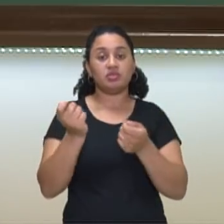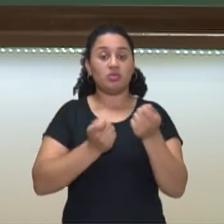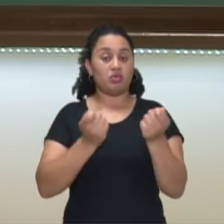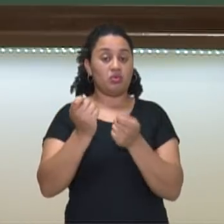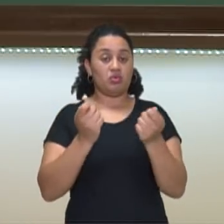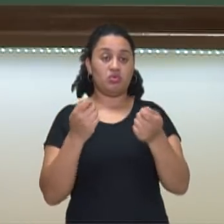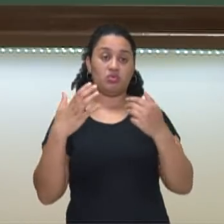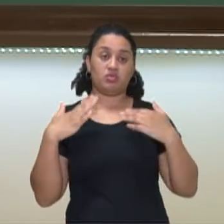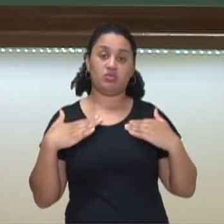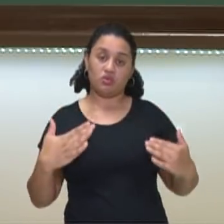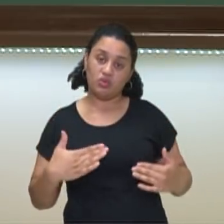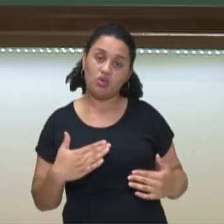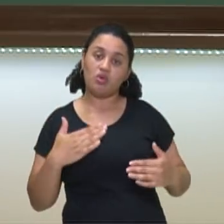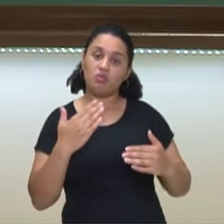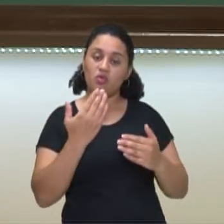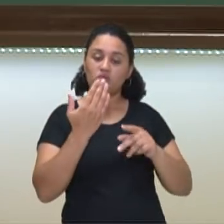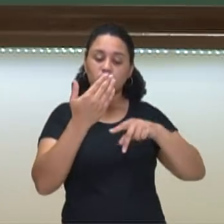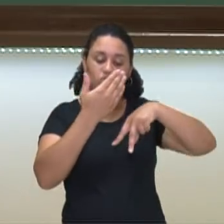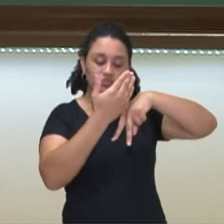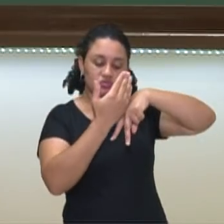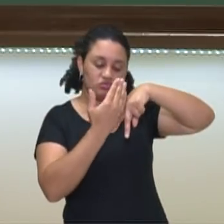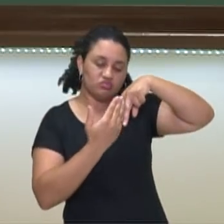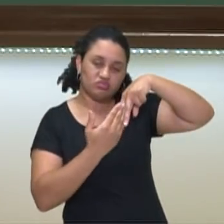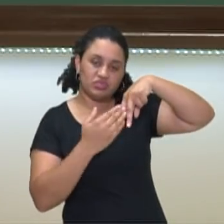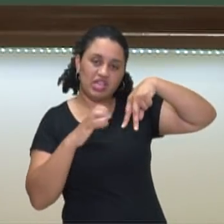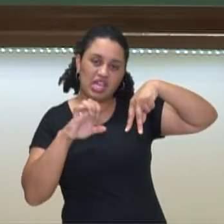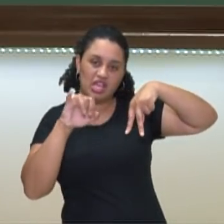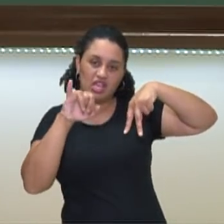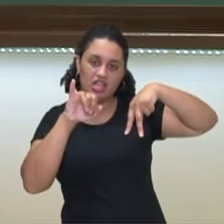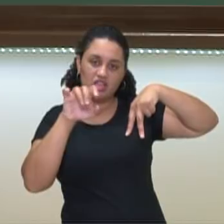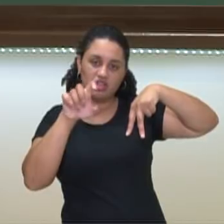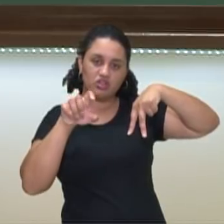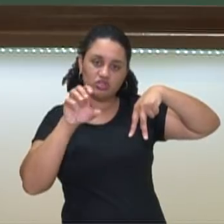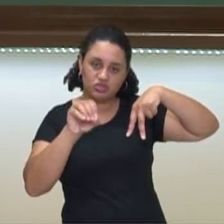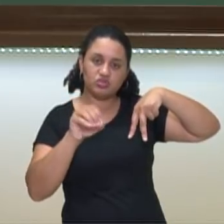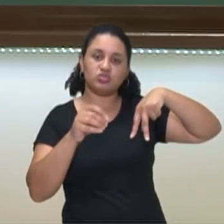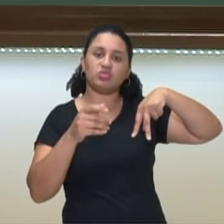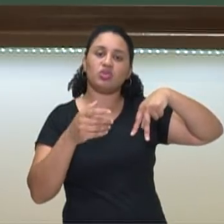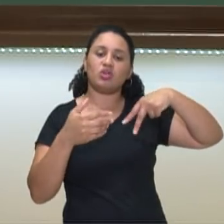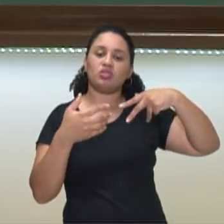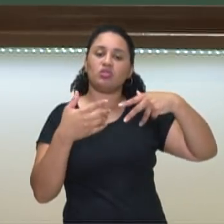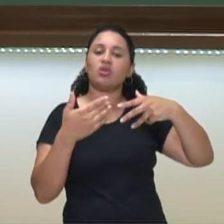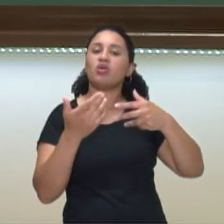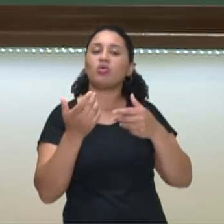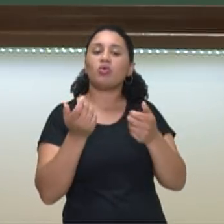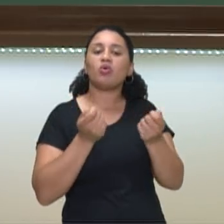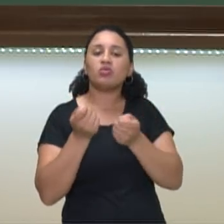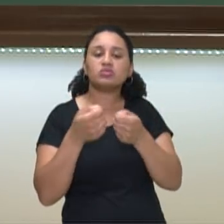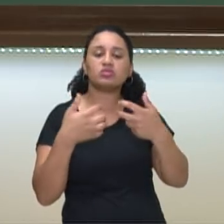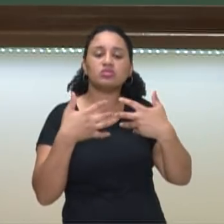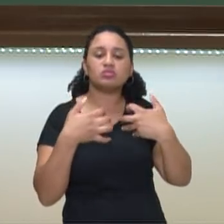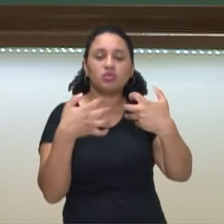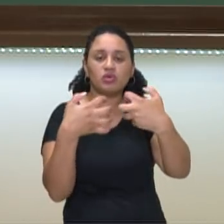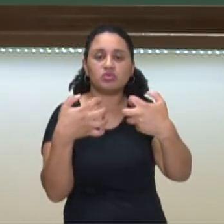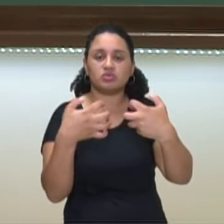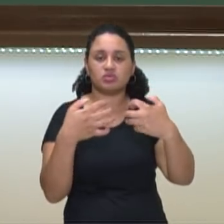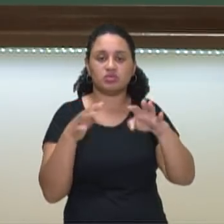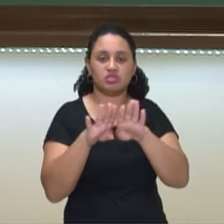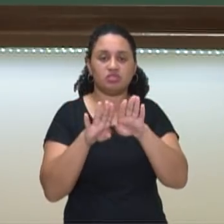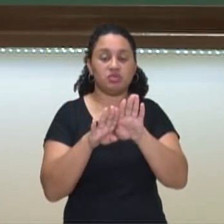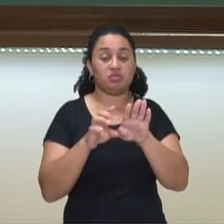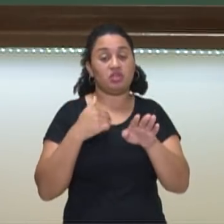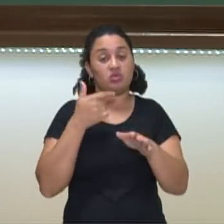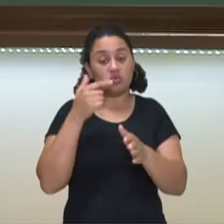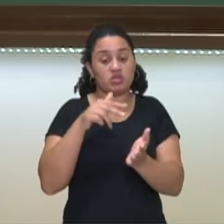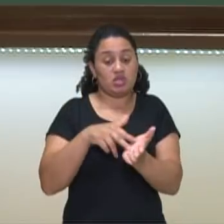meu corpo, do eixo do meu corpo, do fluxo, do tônus muscular, para que eu, sem apoio nenhum